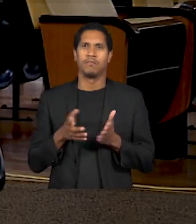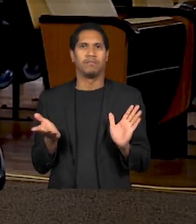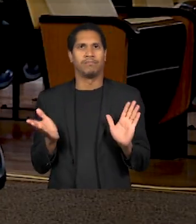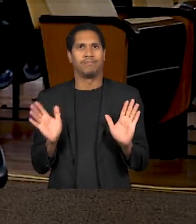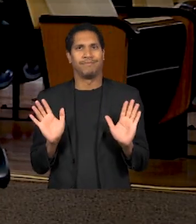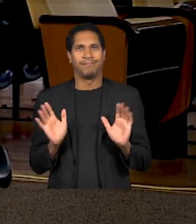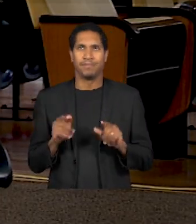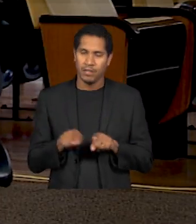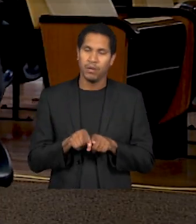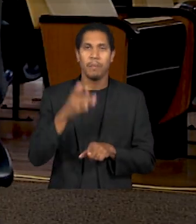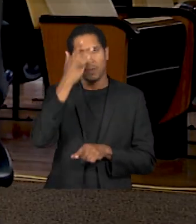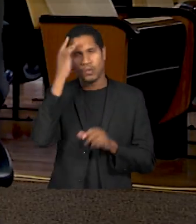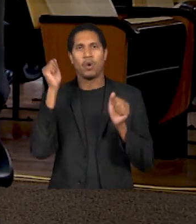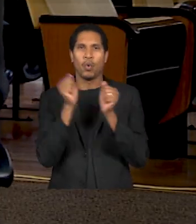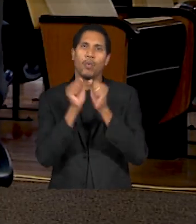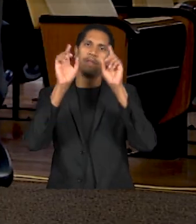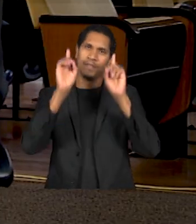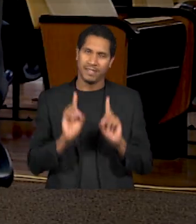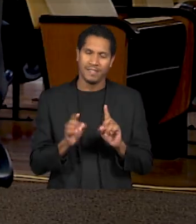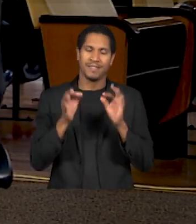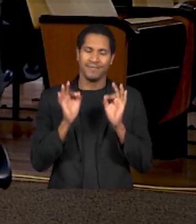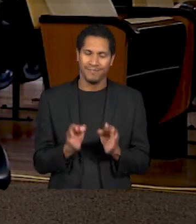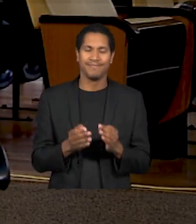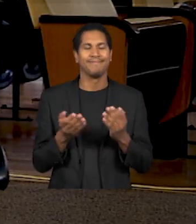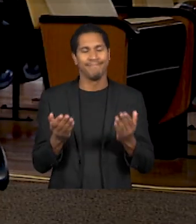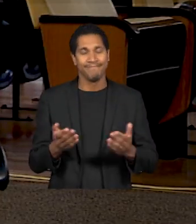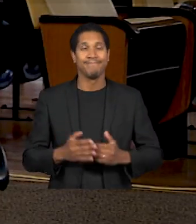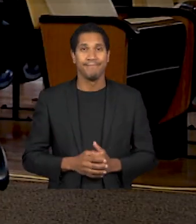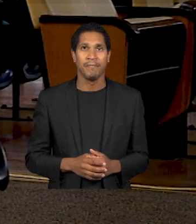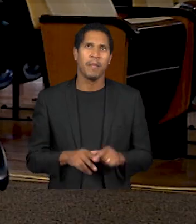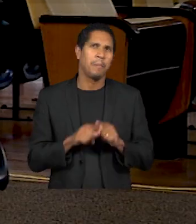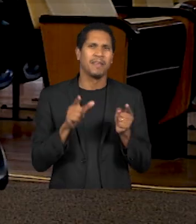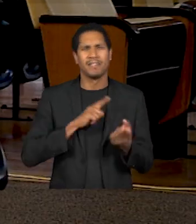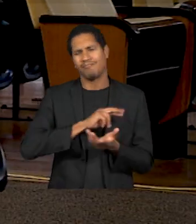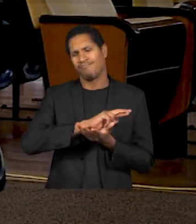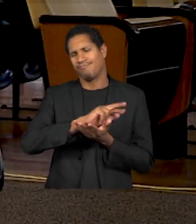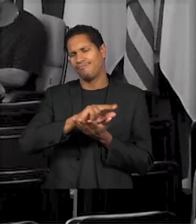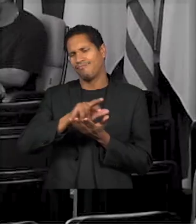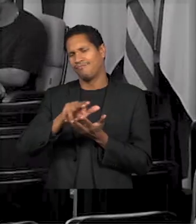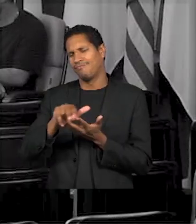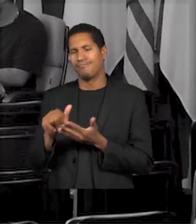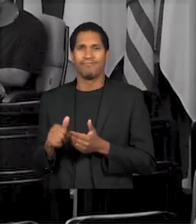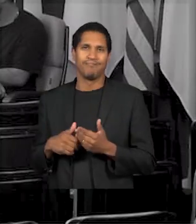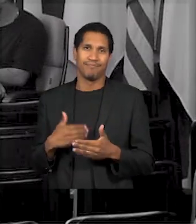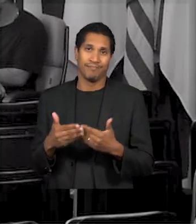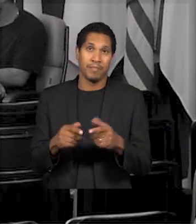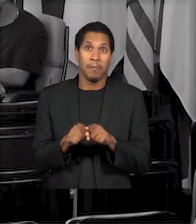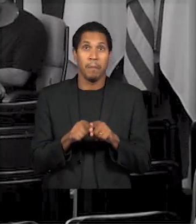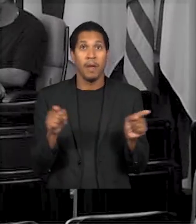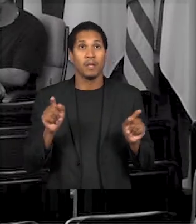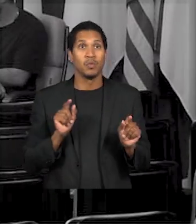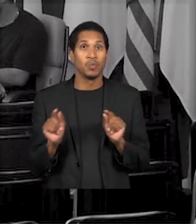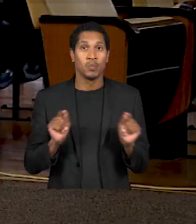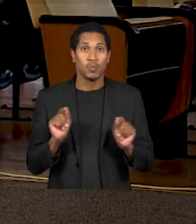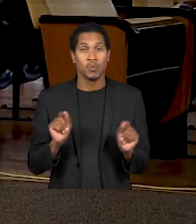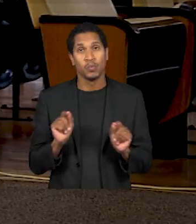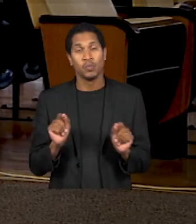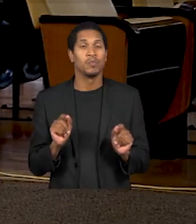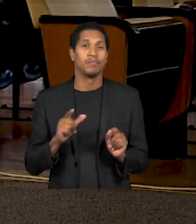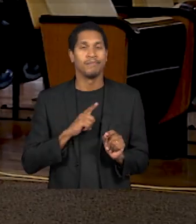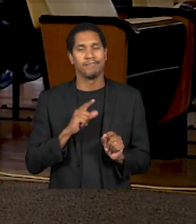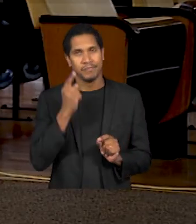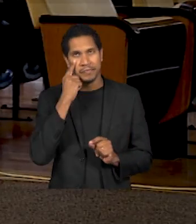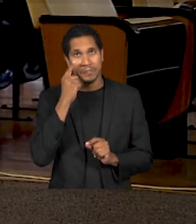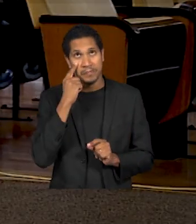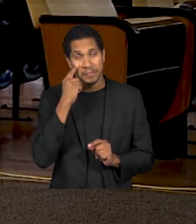Então, eu sou uma pessoa com deficiência. Mas, assim, tem muito para construir. Só que perto de, tipo, se você for